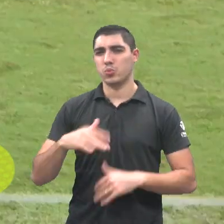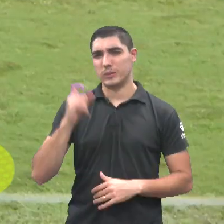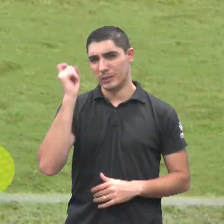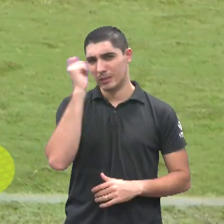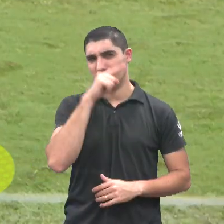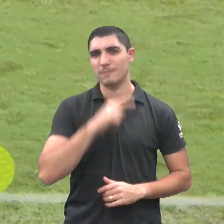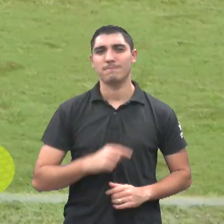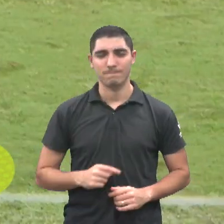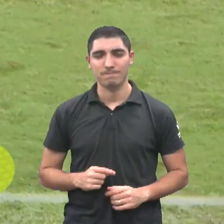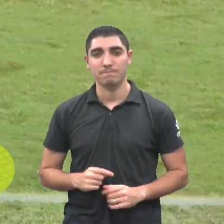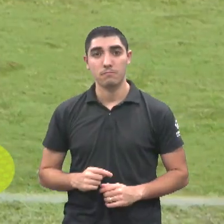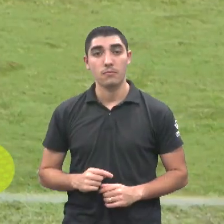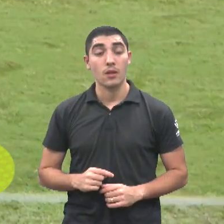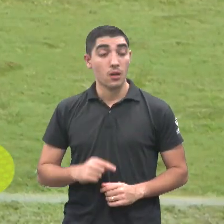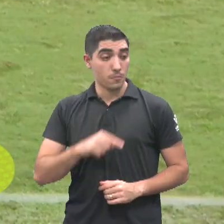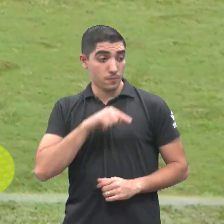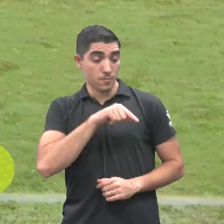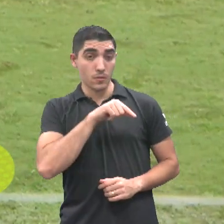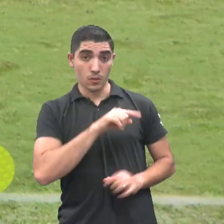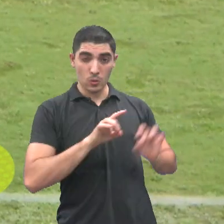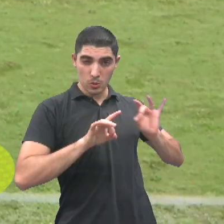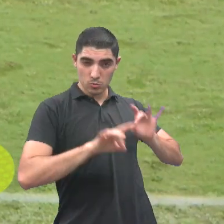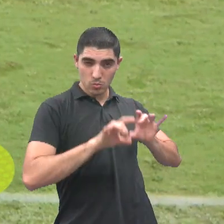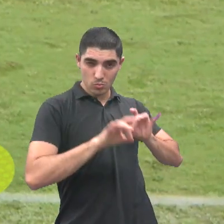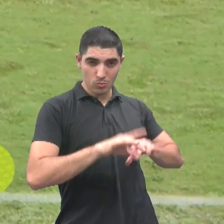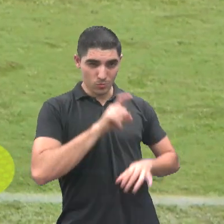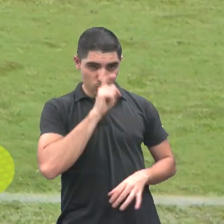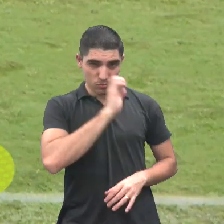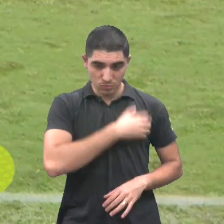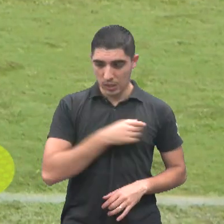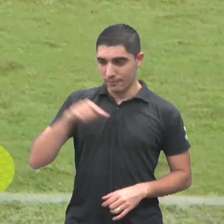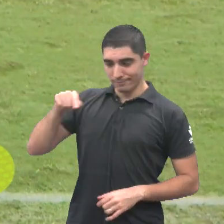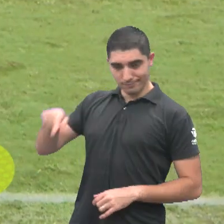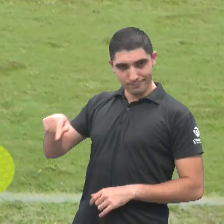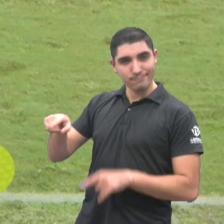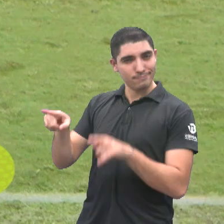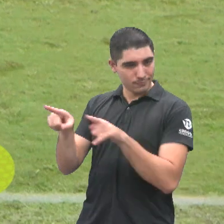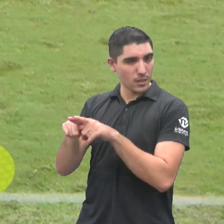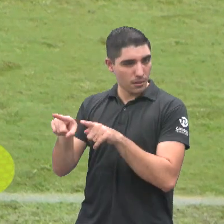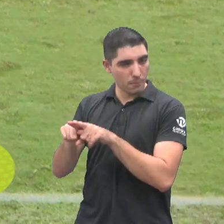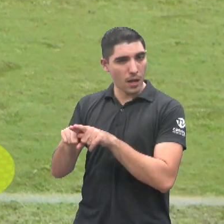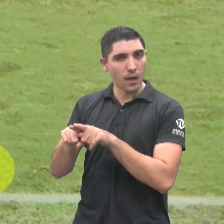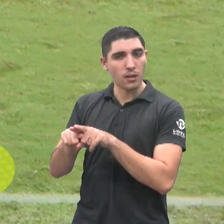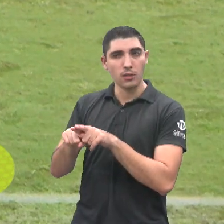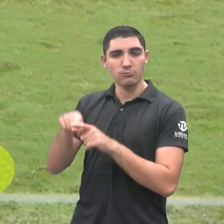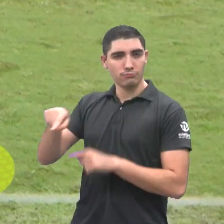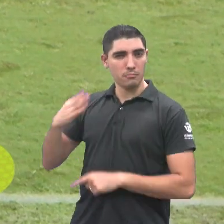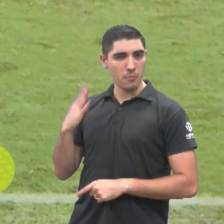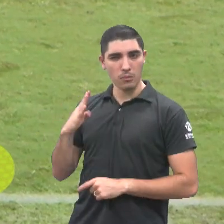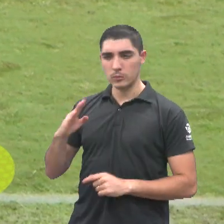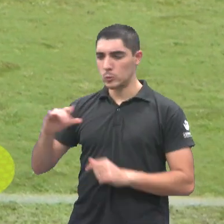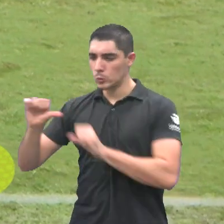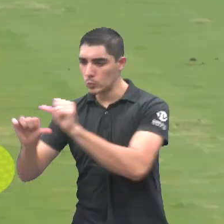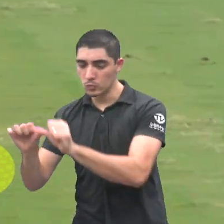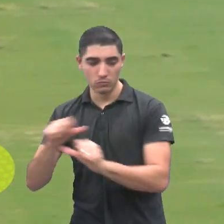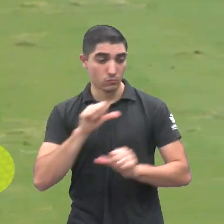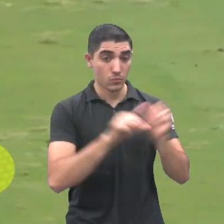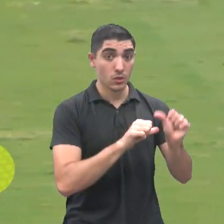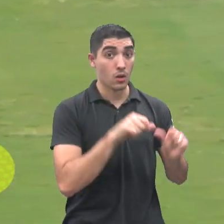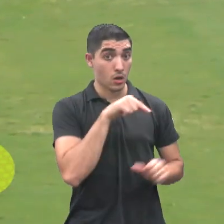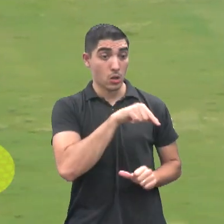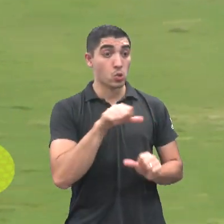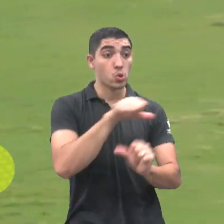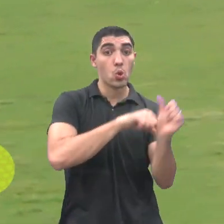Os técnicos mexeram bastante nas equipes. Do banco de reservas, Paulo Roberto apostou em Ezequiel